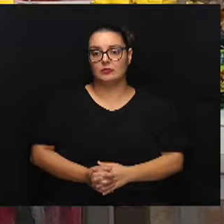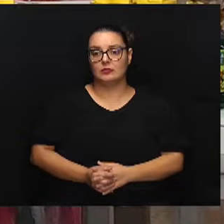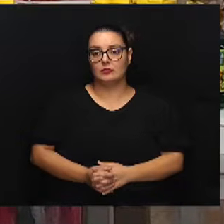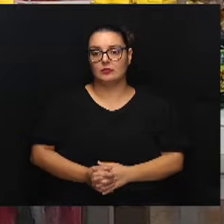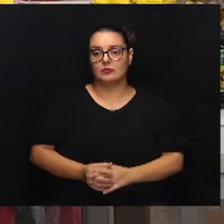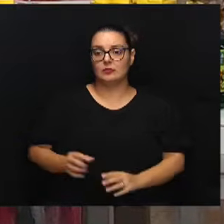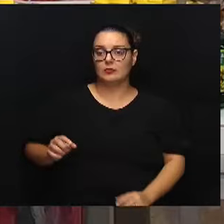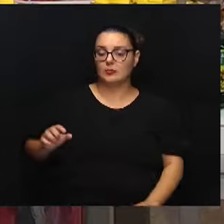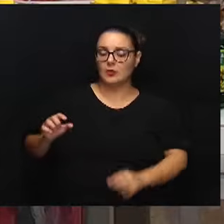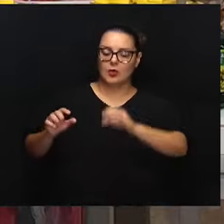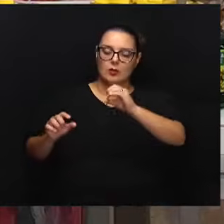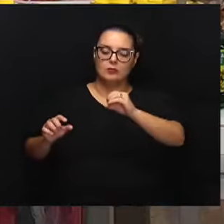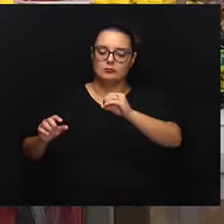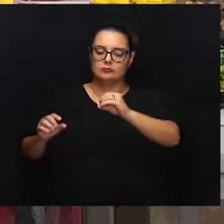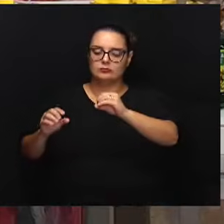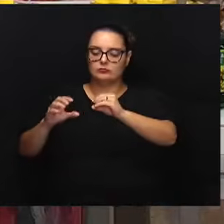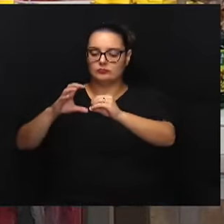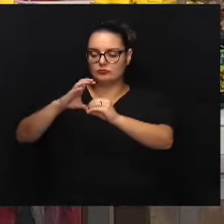círculo pequeno.